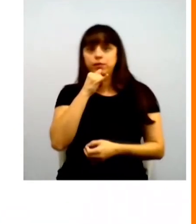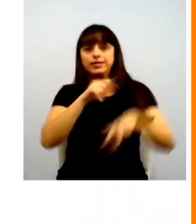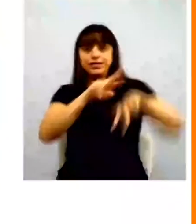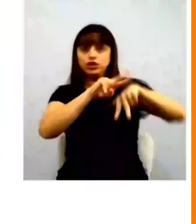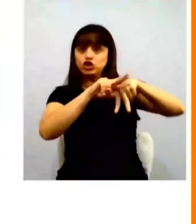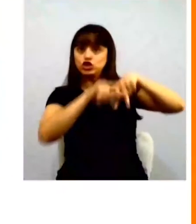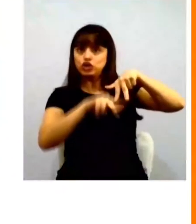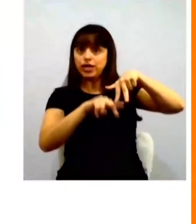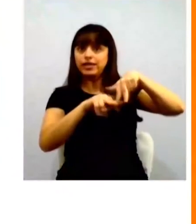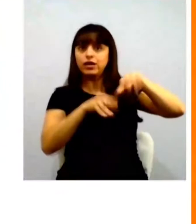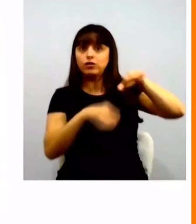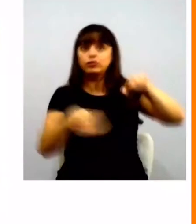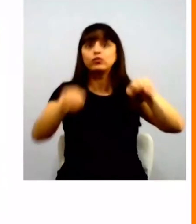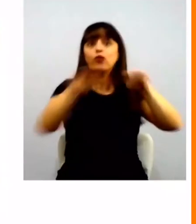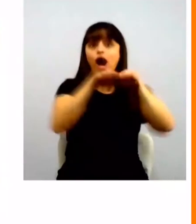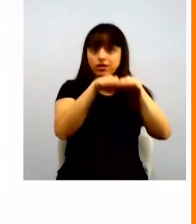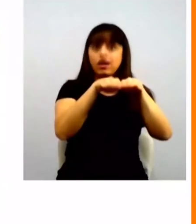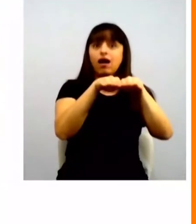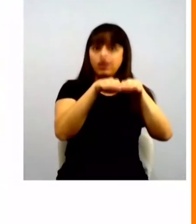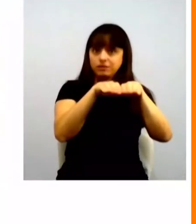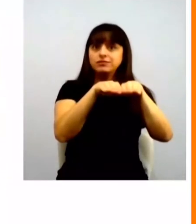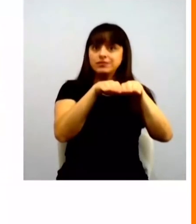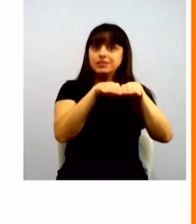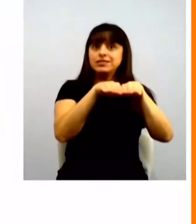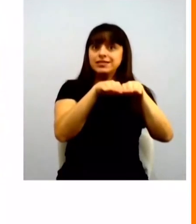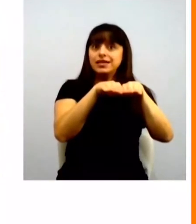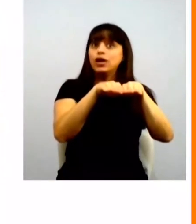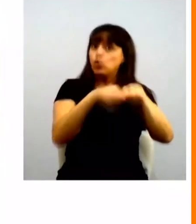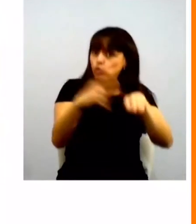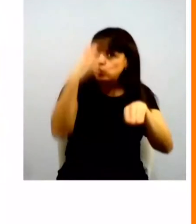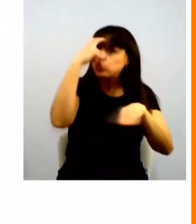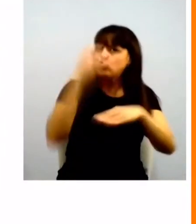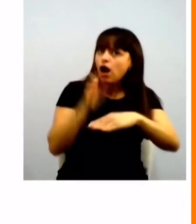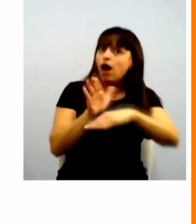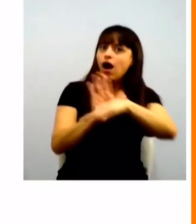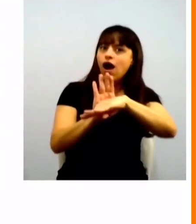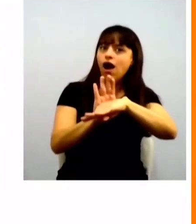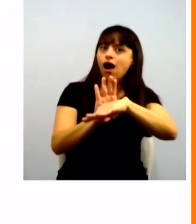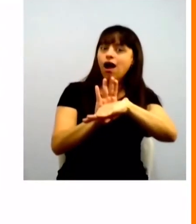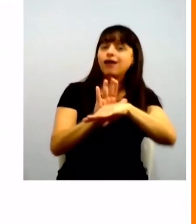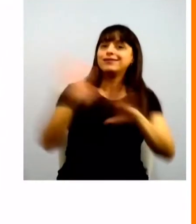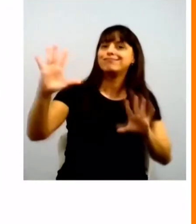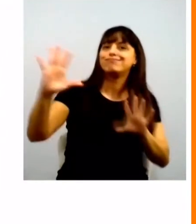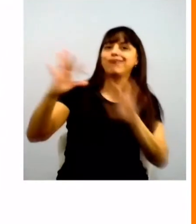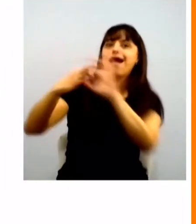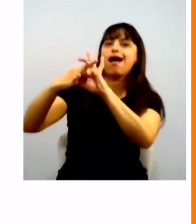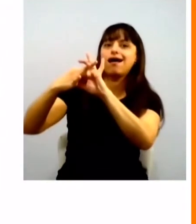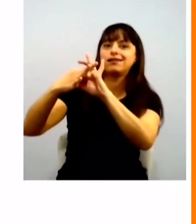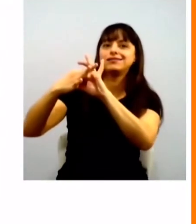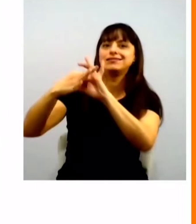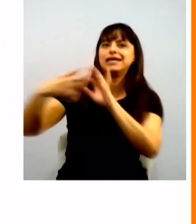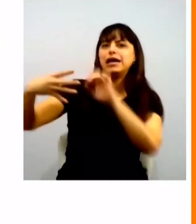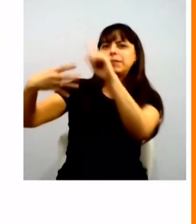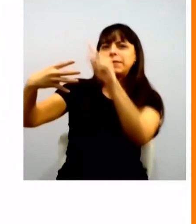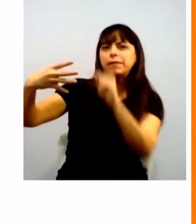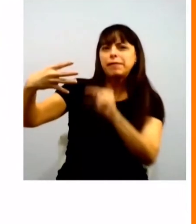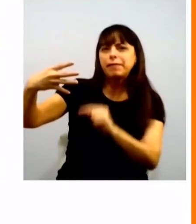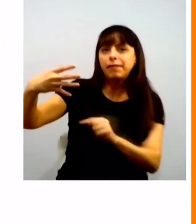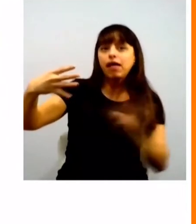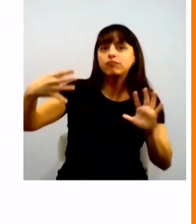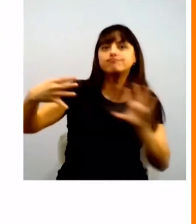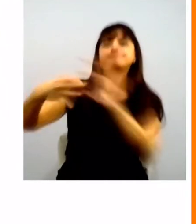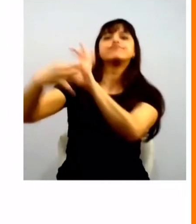ter uma política de igualdade de género. A cultura pode ajudar a reduzir as desigualdades e pode ajudar